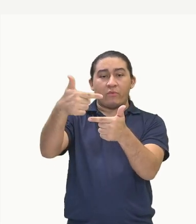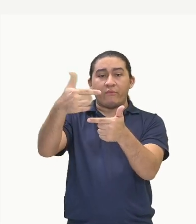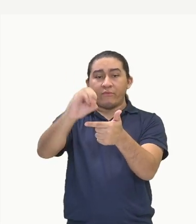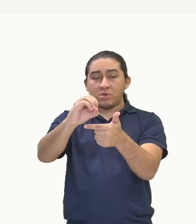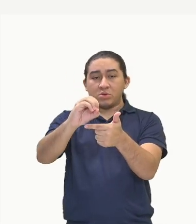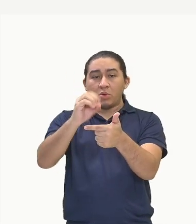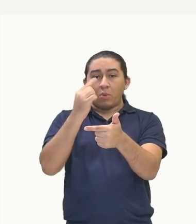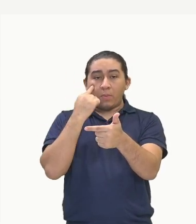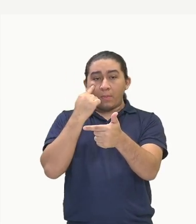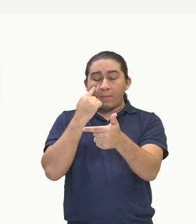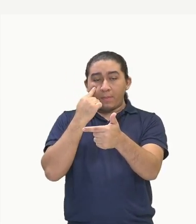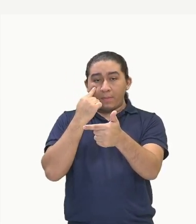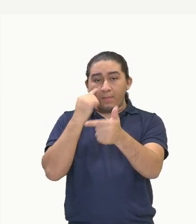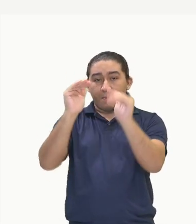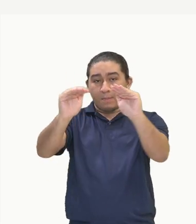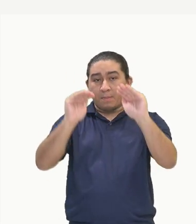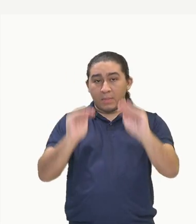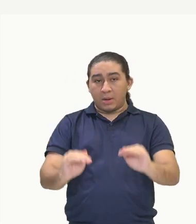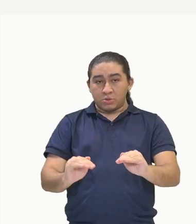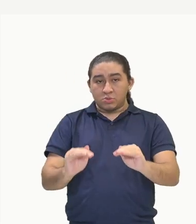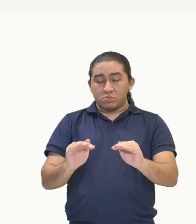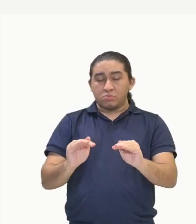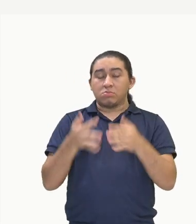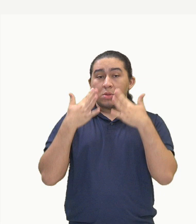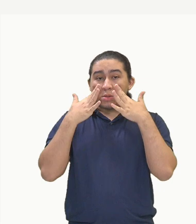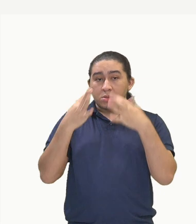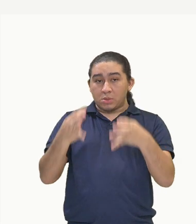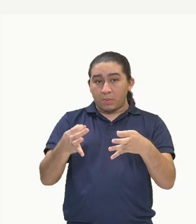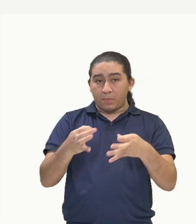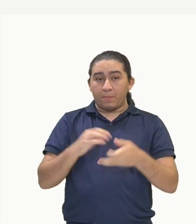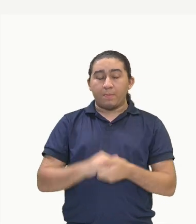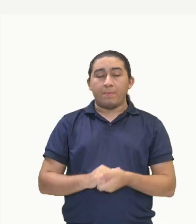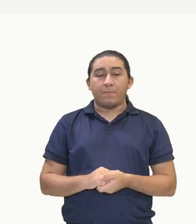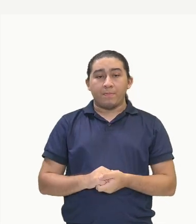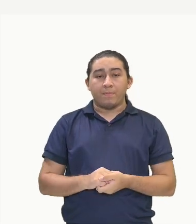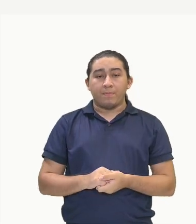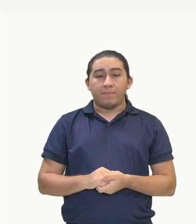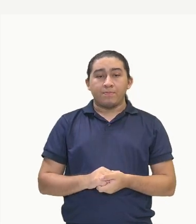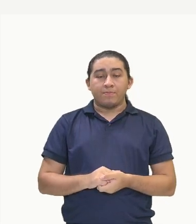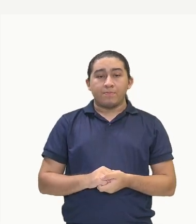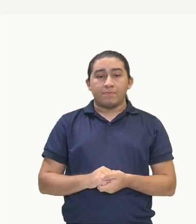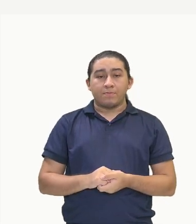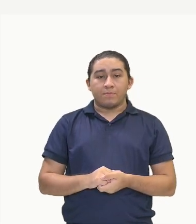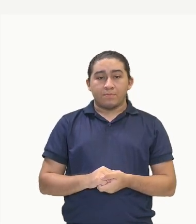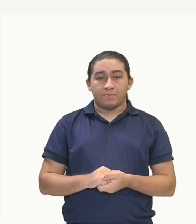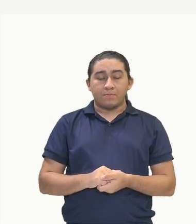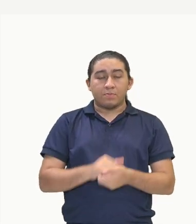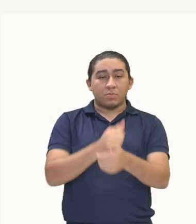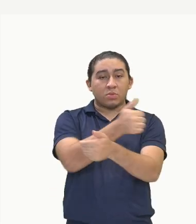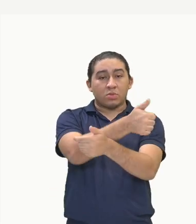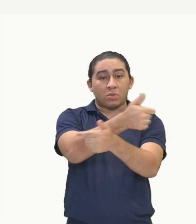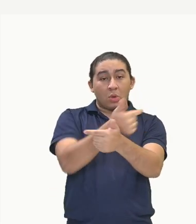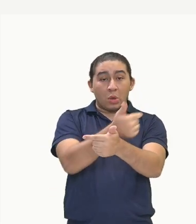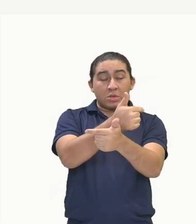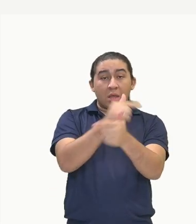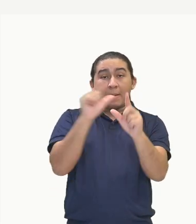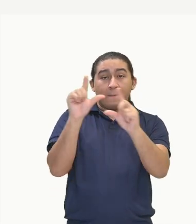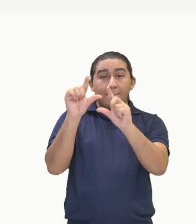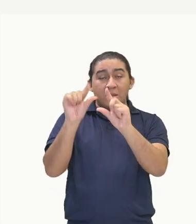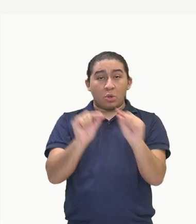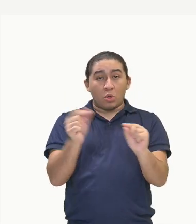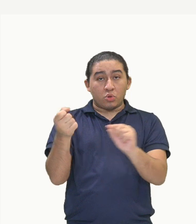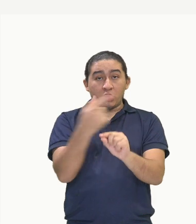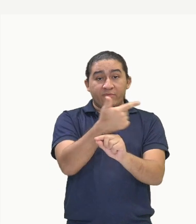primeiro é 2. 2 vezes 20, 40. 52 menos 40 é 12. 12 é menor que 20. O que